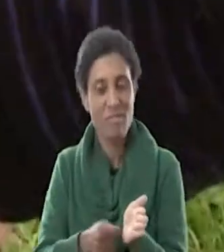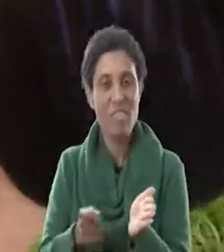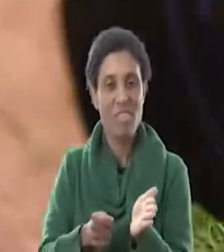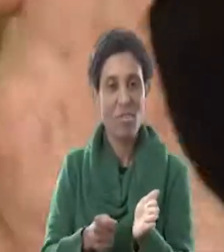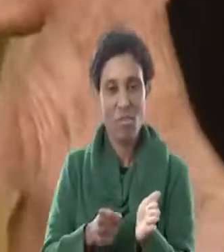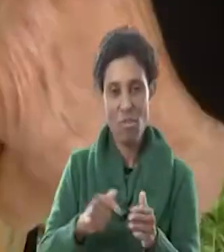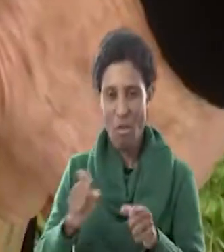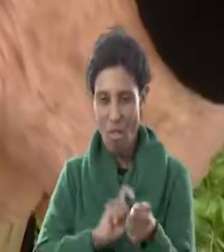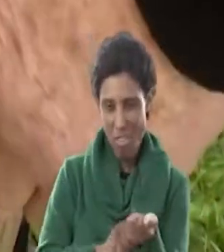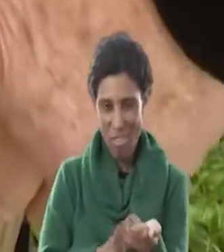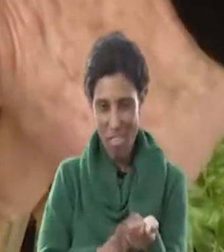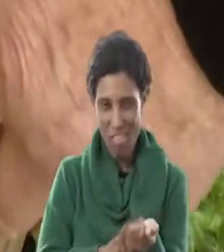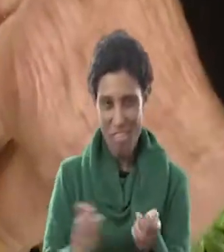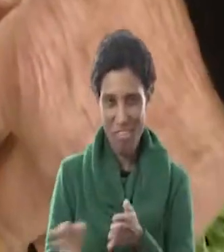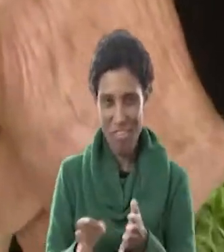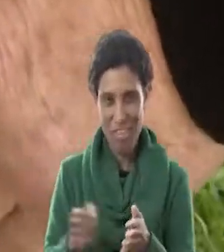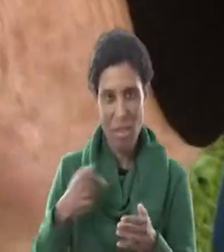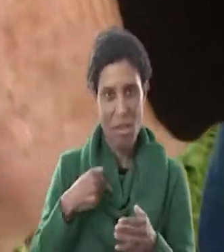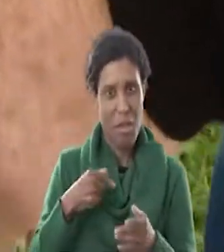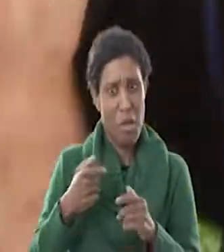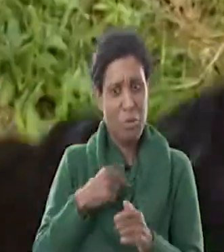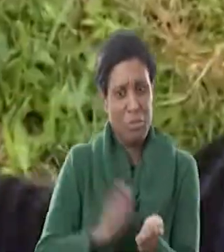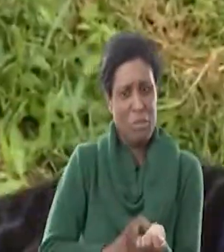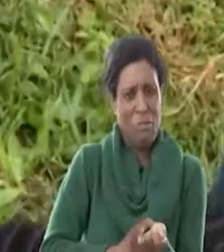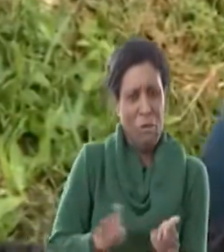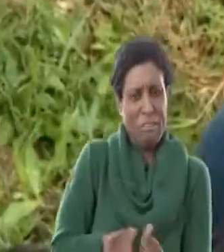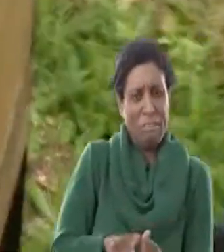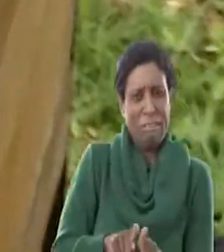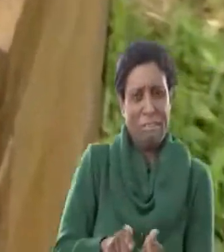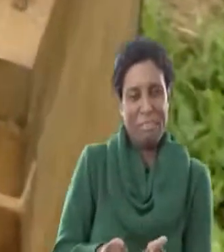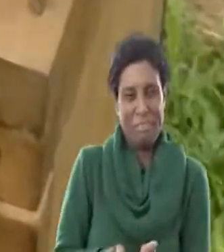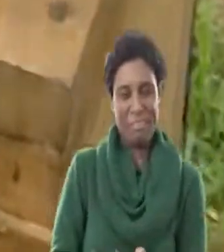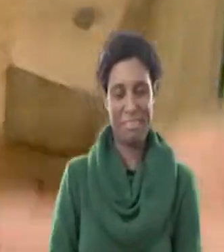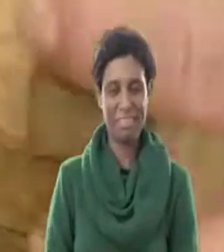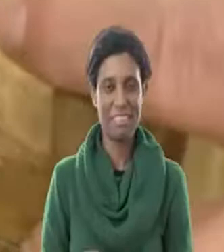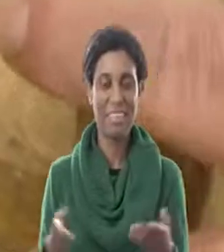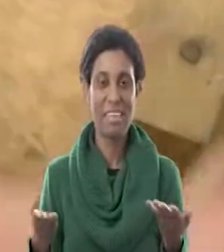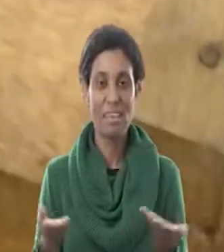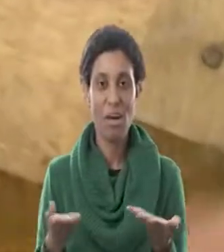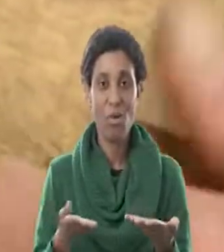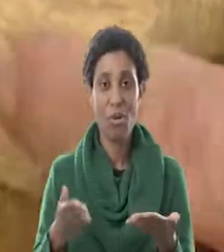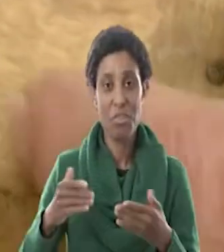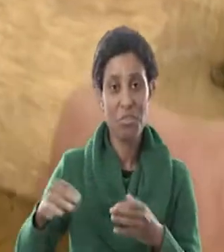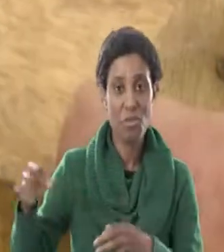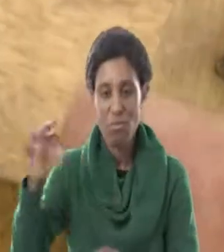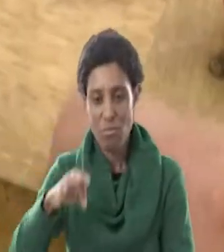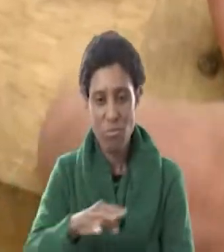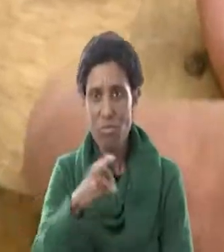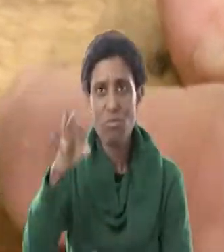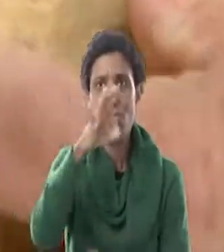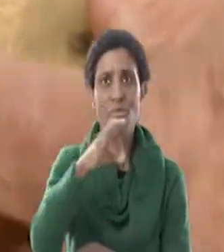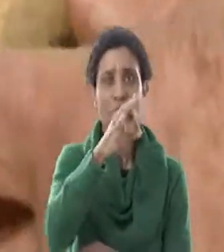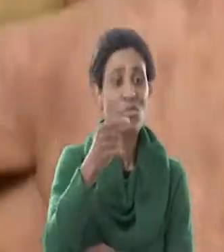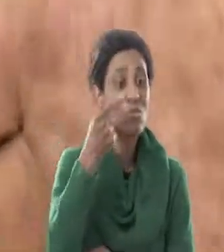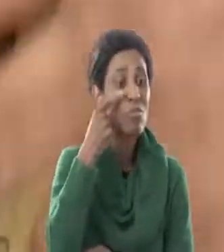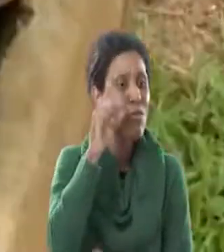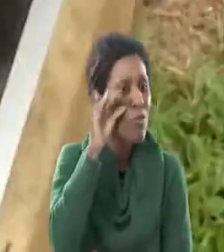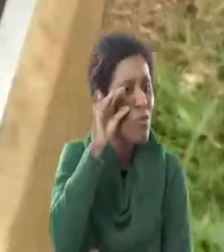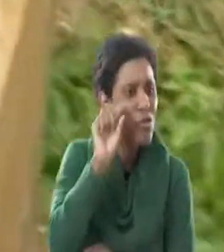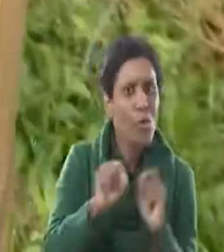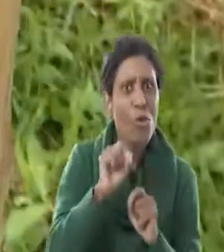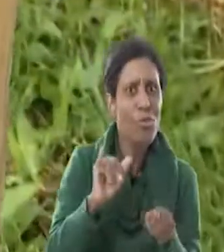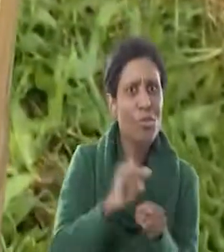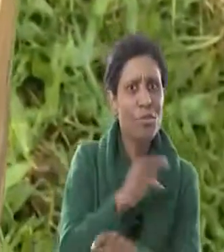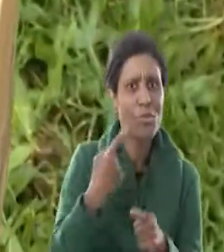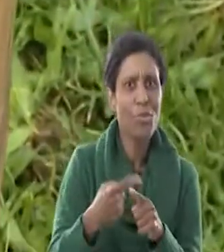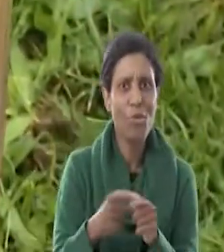pouco, deixar elas um pouquinho nervosas, né? Eu é que vou ficar então, nervosa. Então como você pode ver que elas agora estão indo para a rua para ver o que